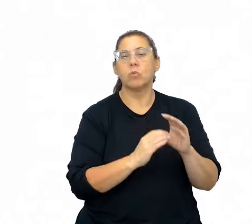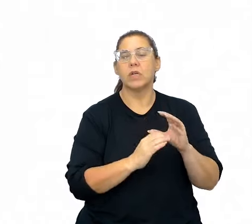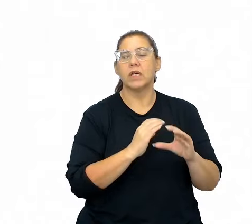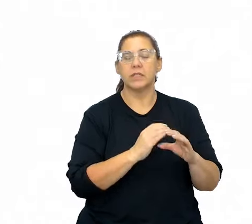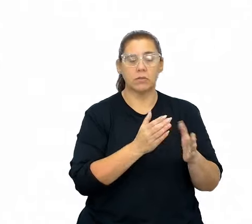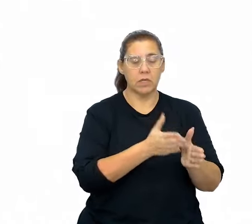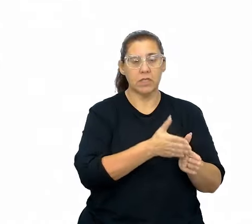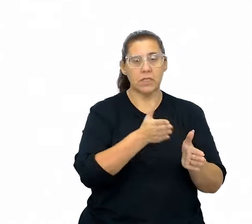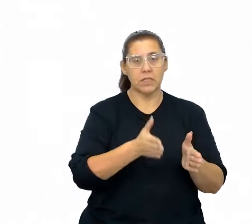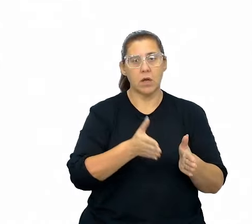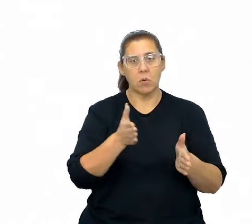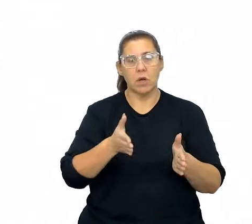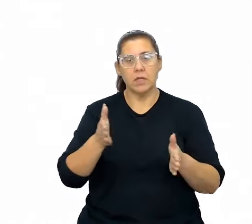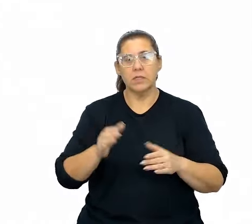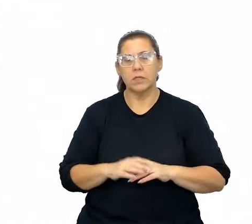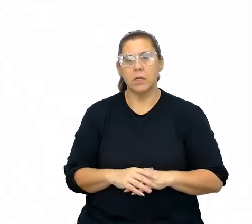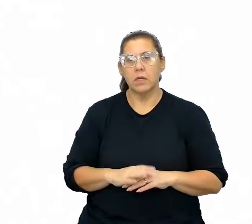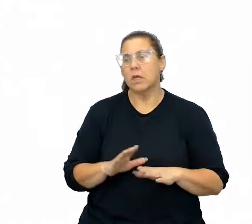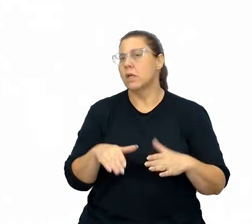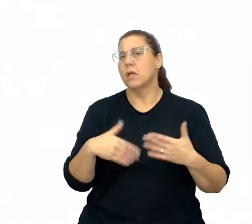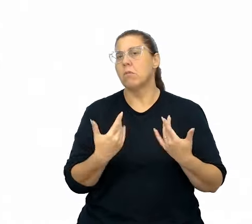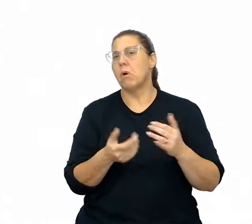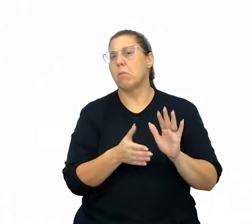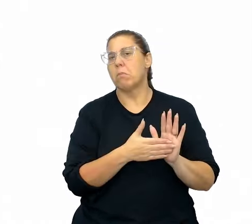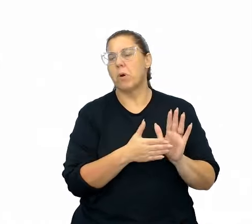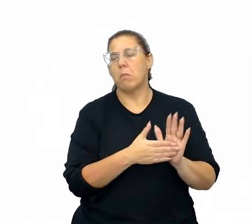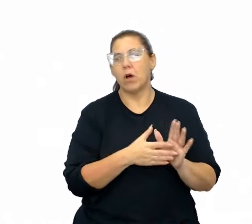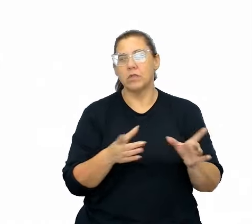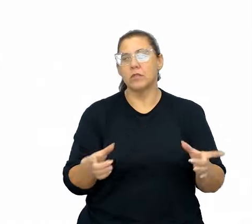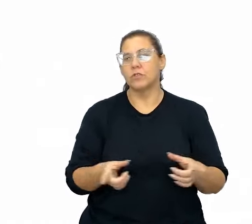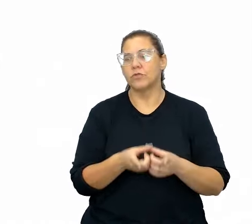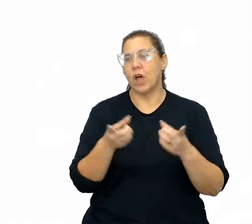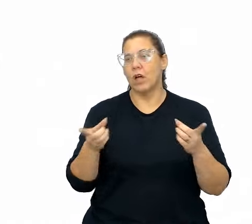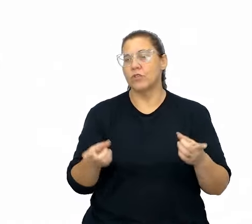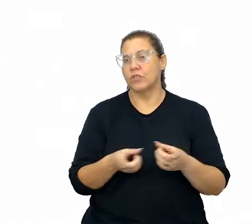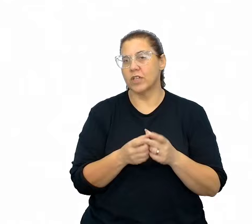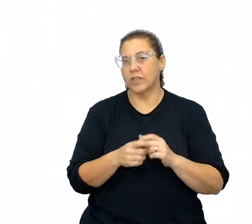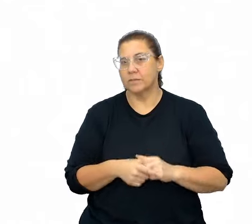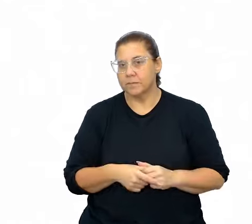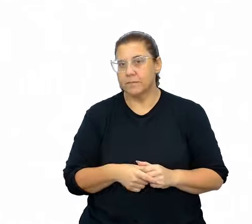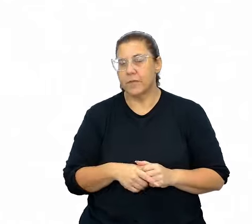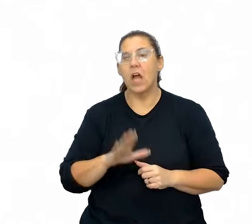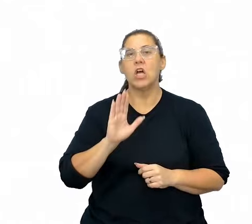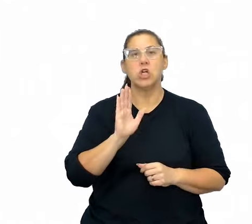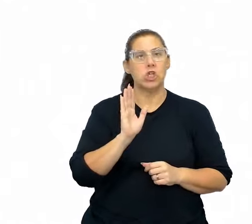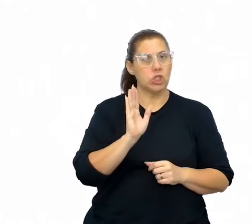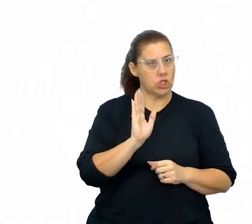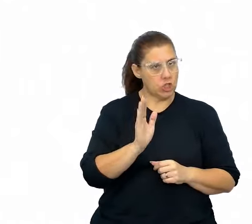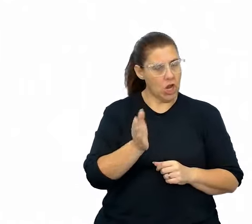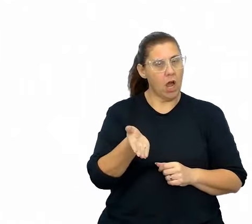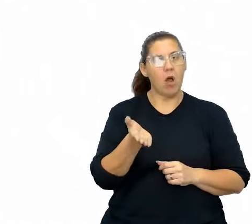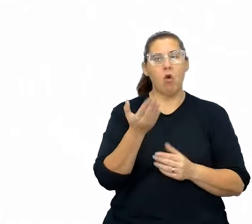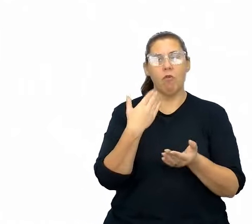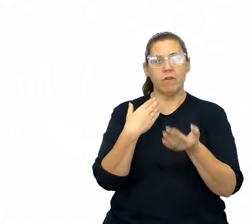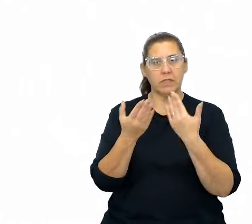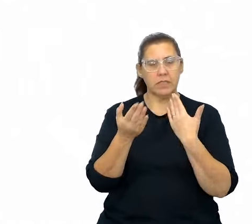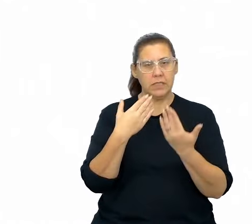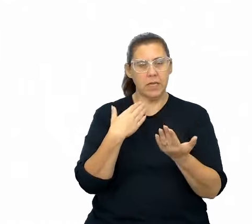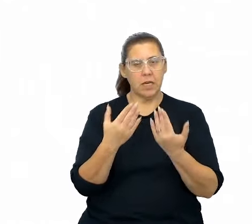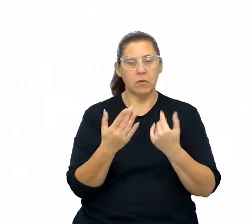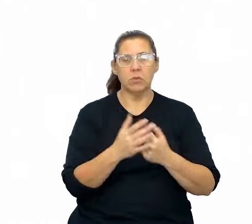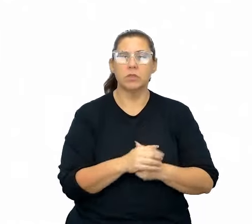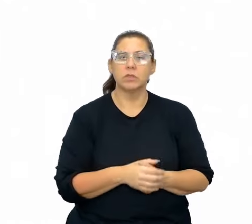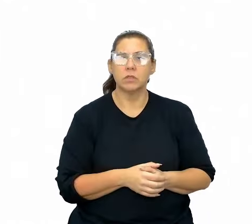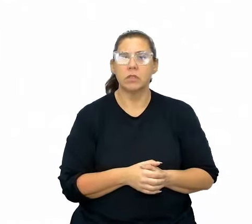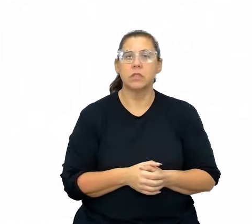sequência didática e qual é o seu propósito didático. Nós já temos conversado sobre isso